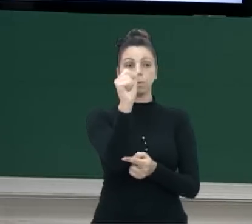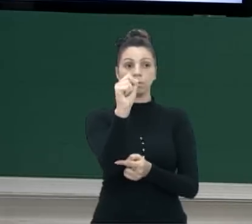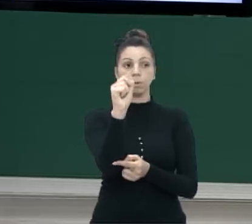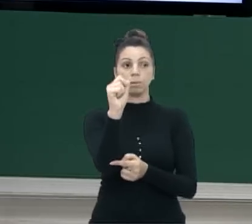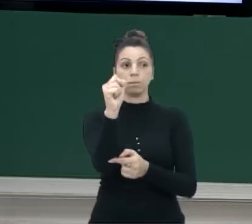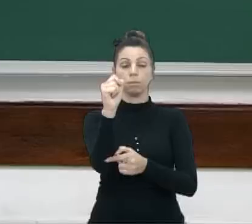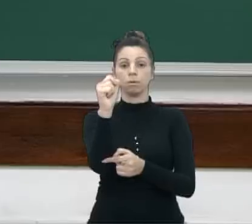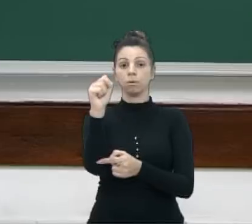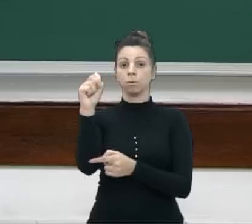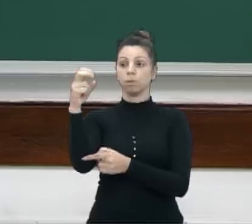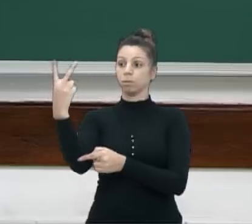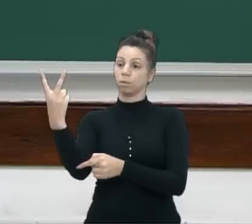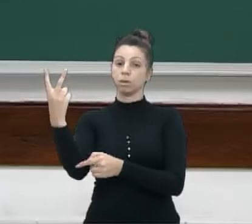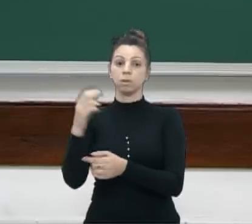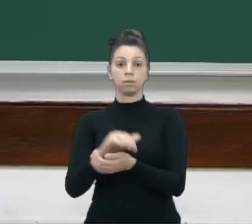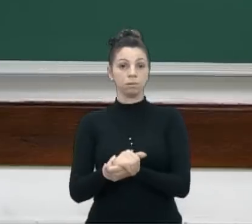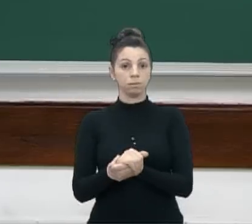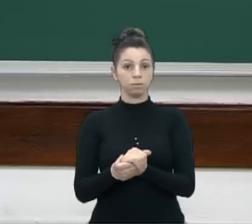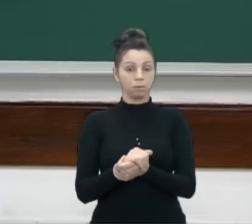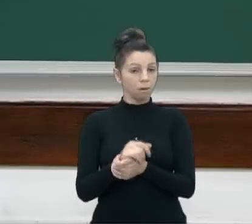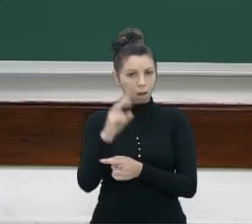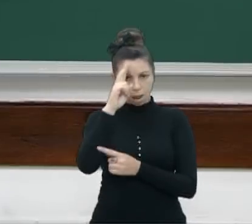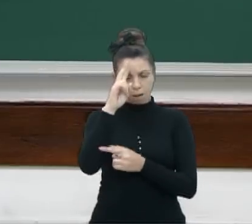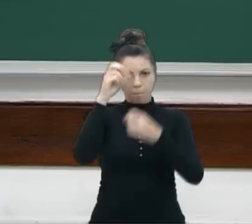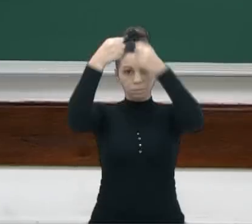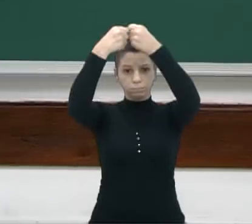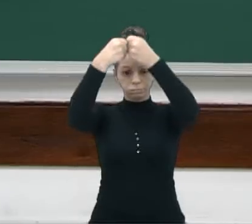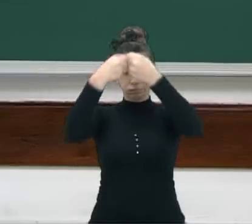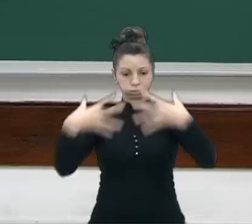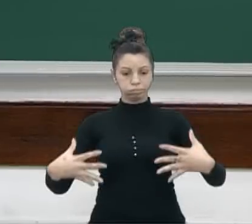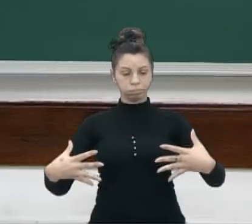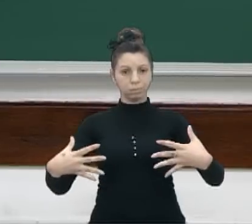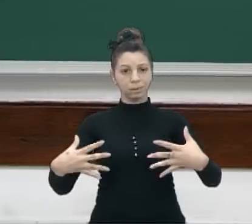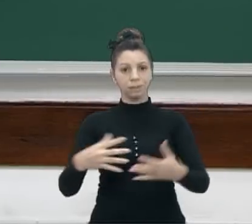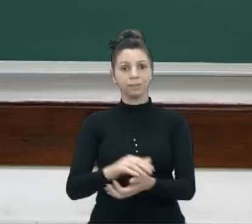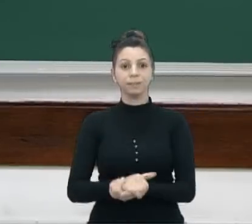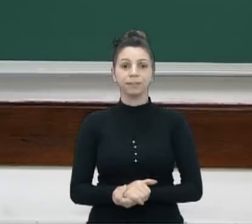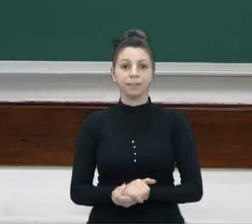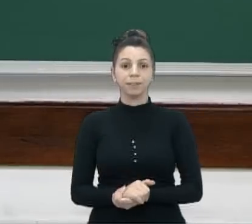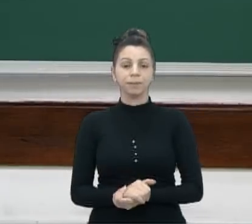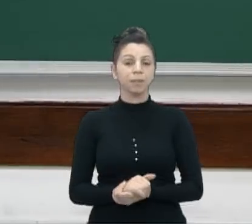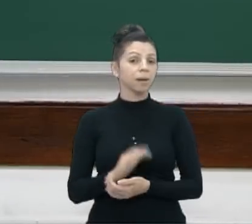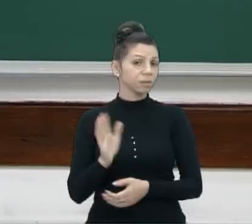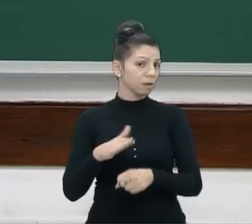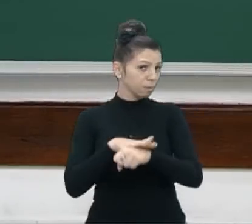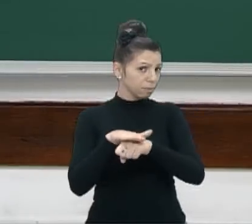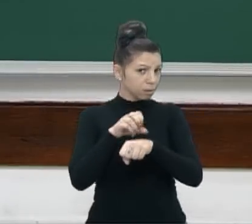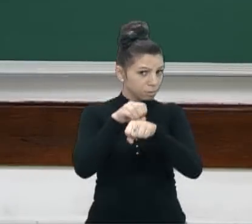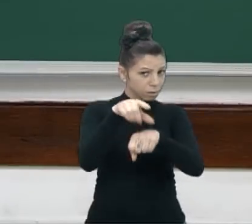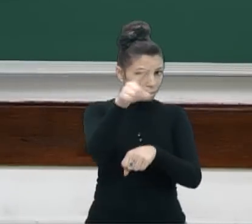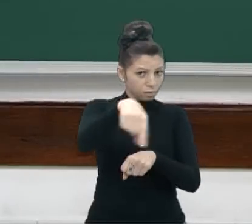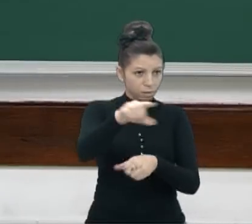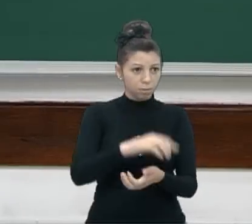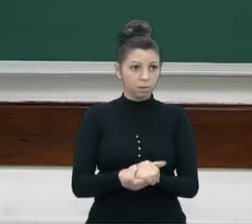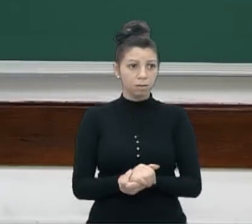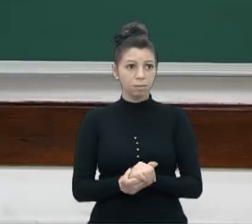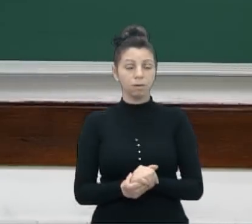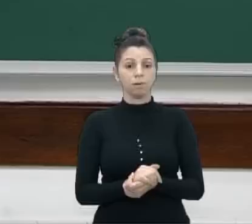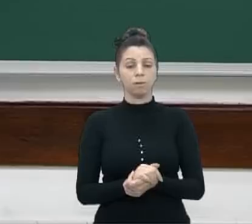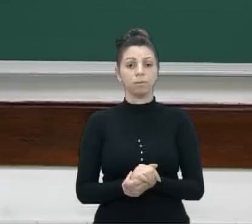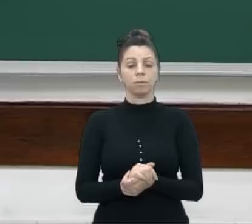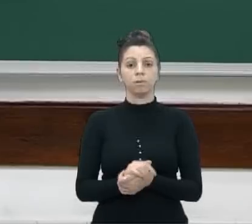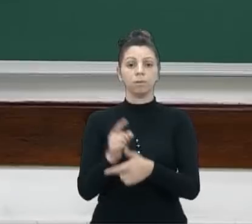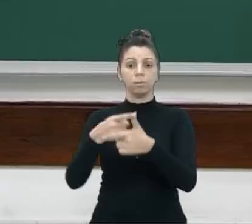decomposição simultânea. Lembra? A prof já conversou com vocês sobre isso. Dividido por 2 vai dar